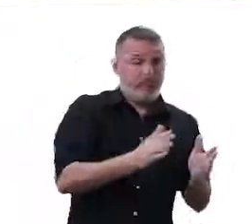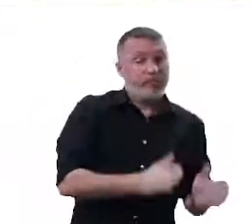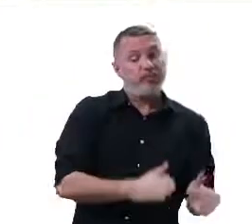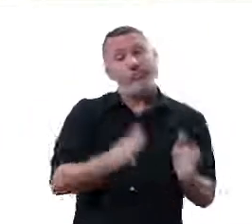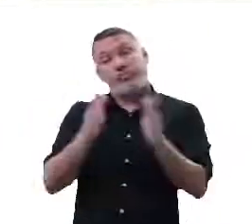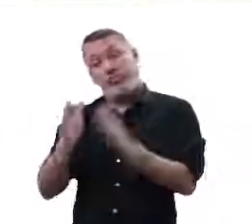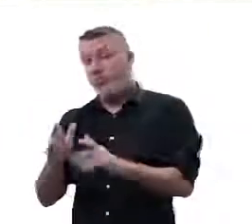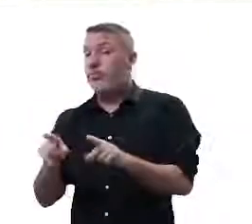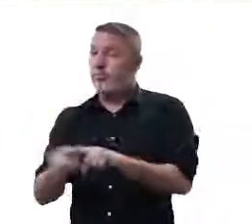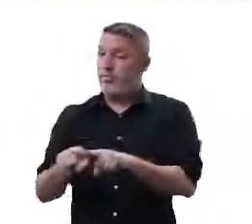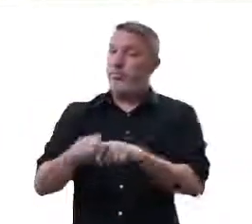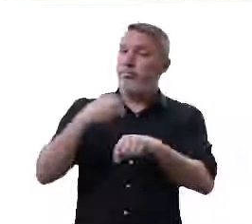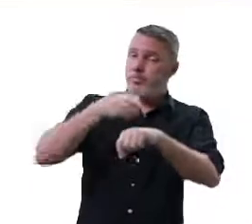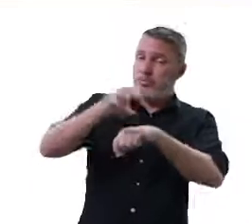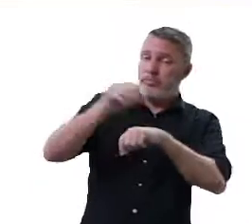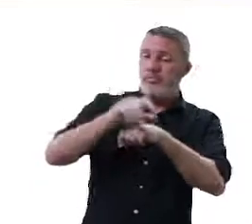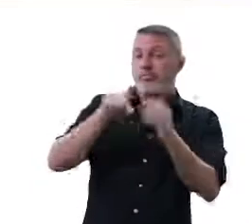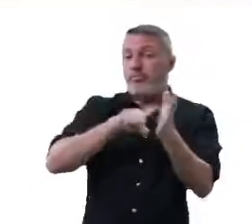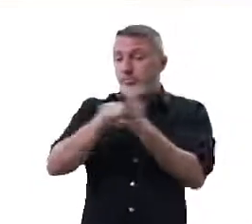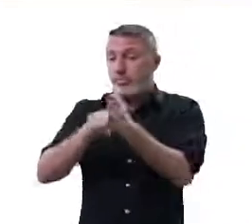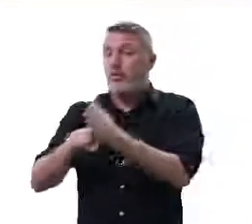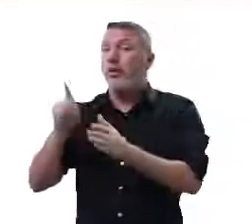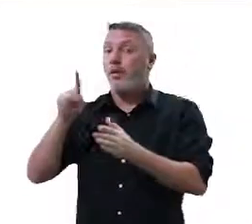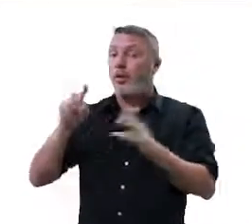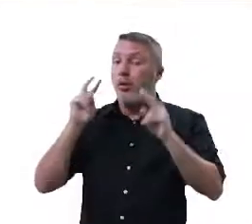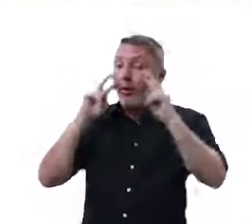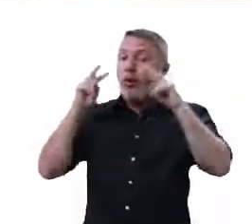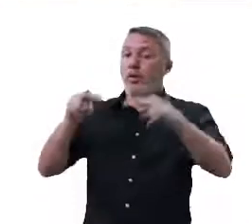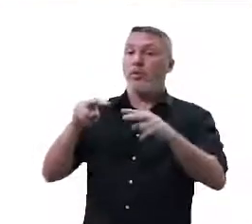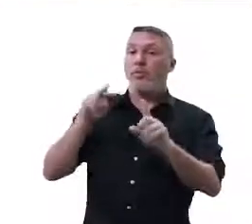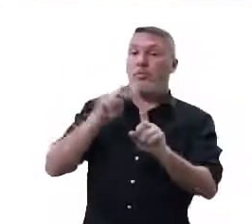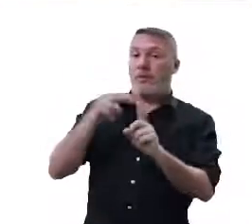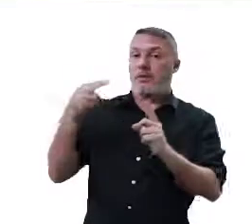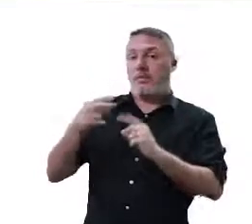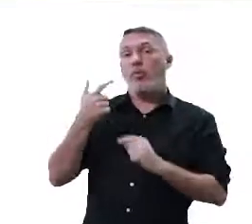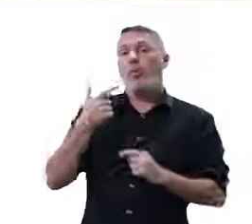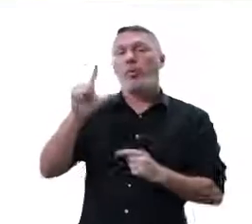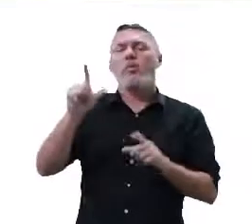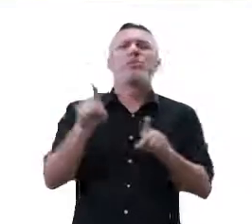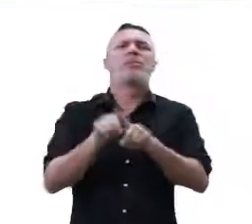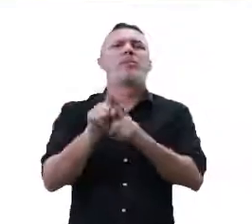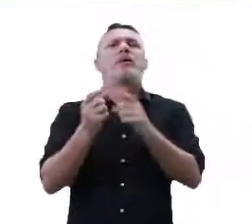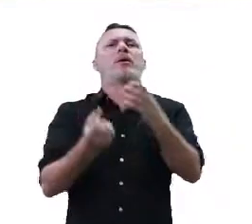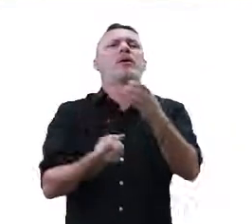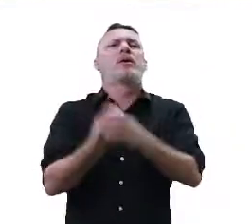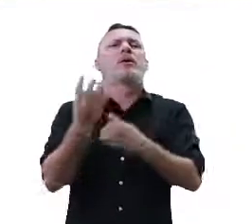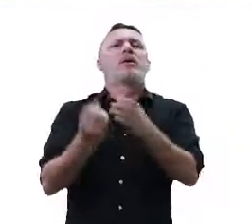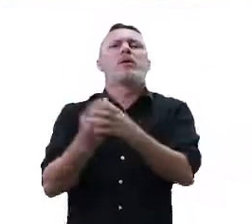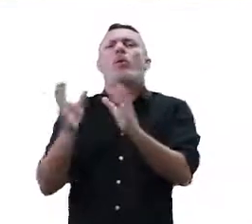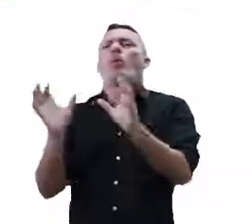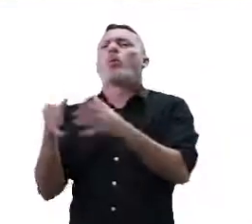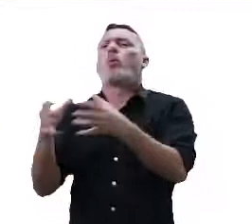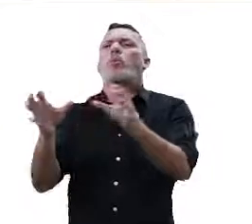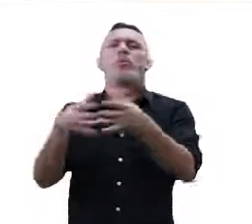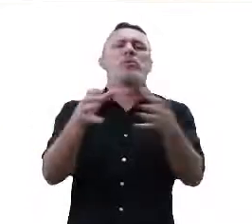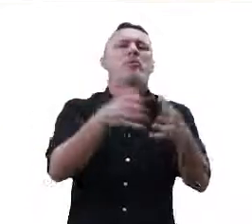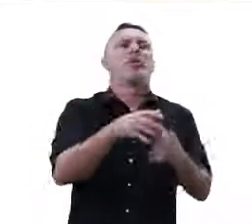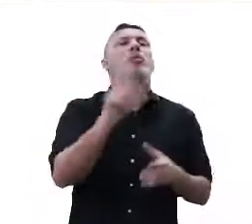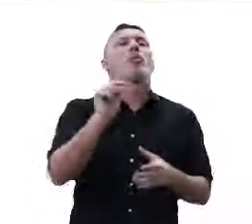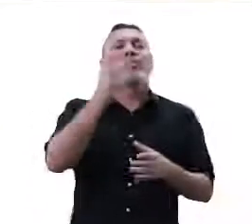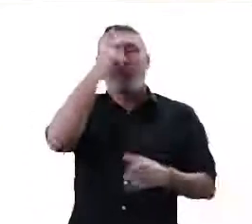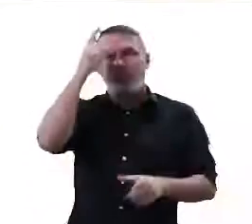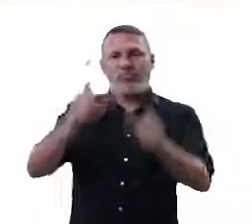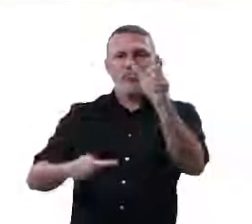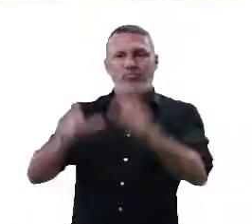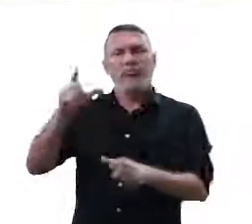Um outro elemento também, e aí já é até a perspectiva do Owen, seria a criação de comunidades nas